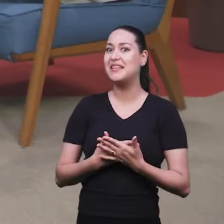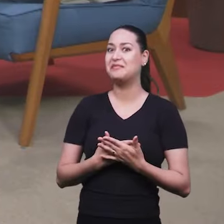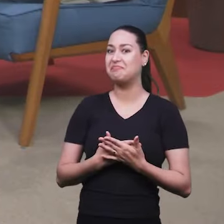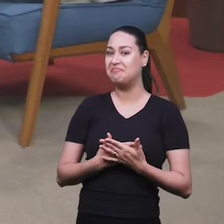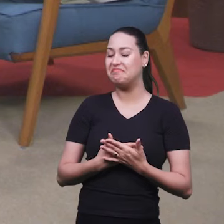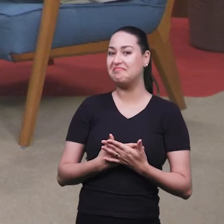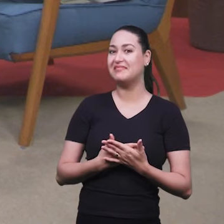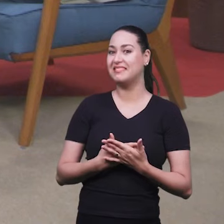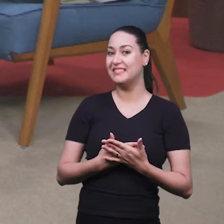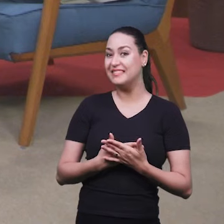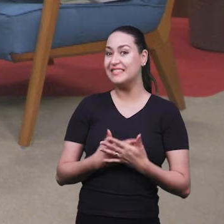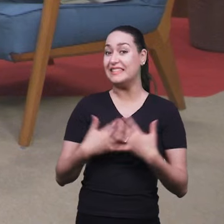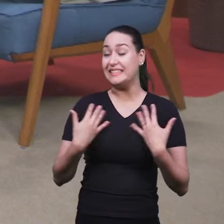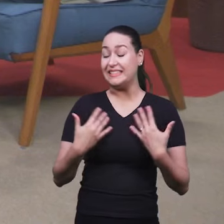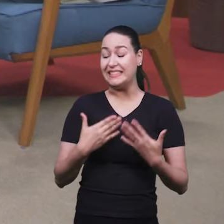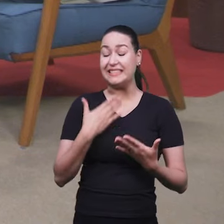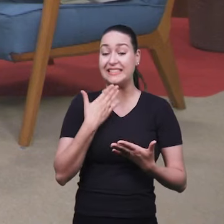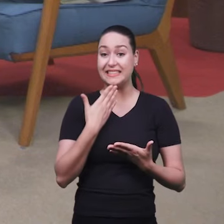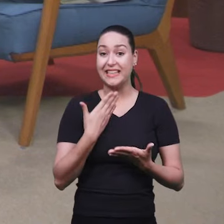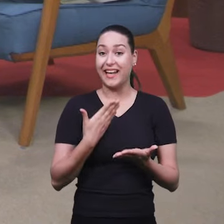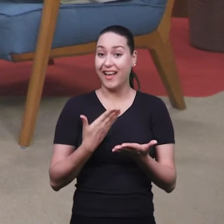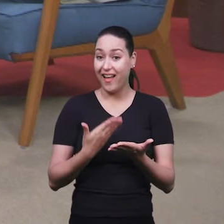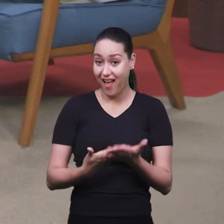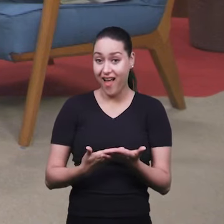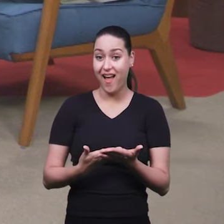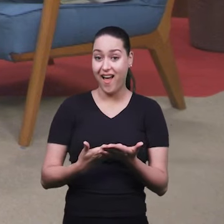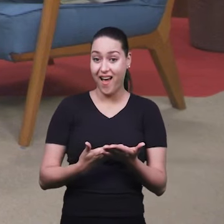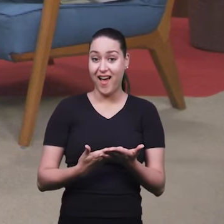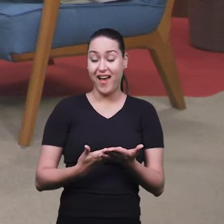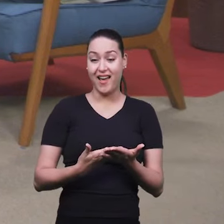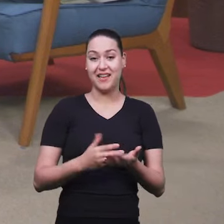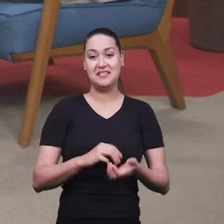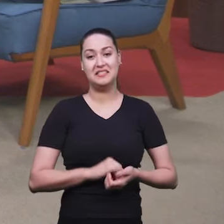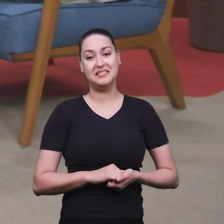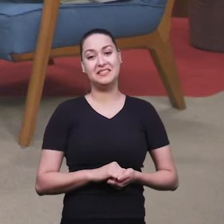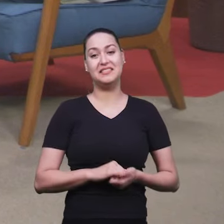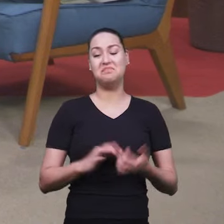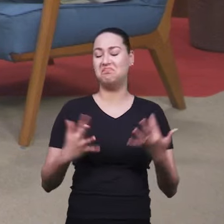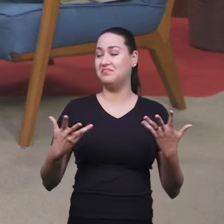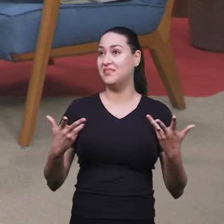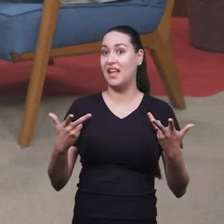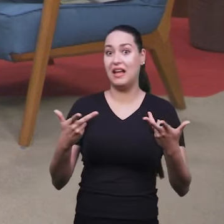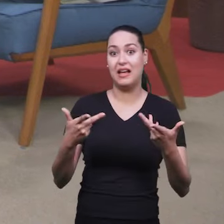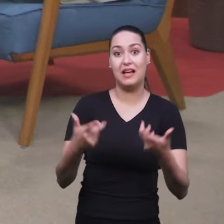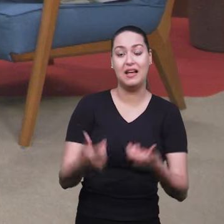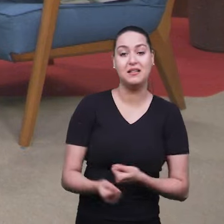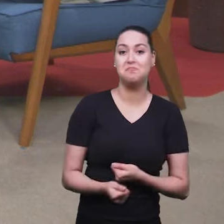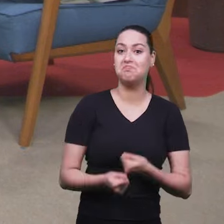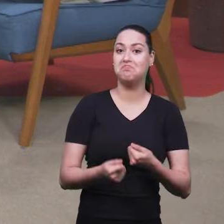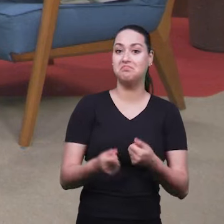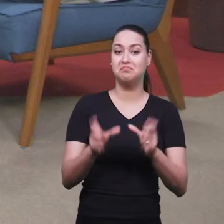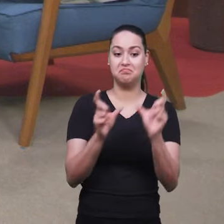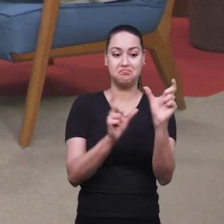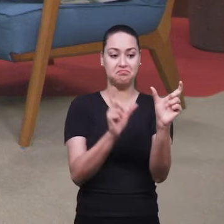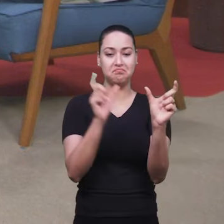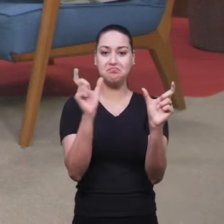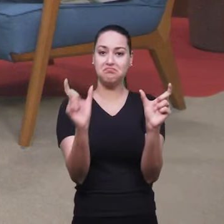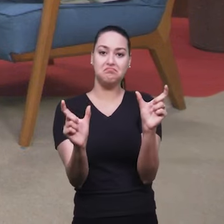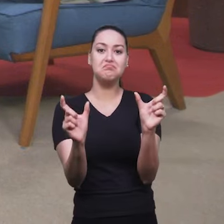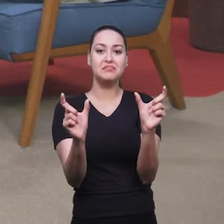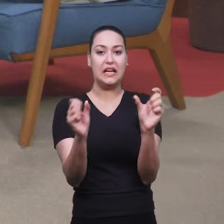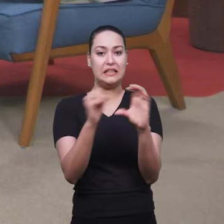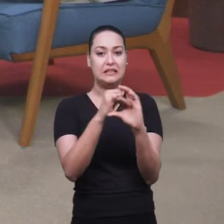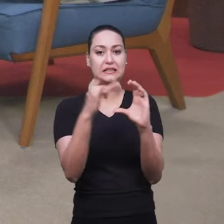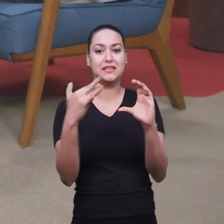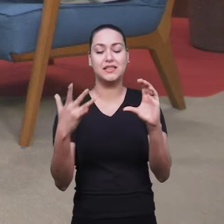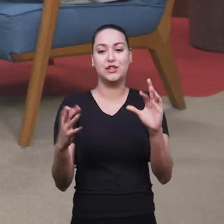como diz assim, fico maravilhado, sabe, com essas expressões, né?